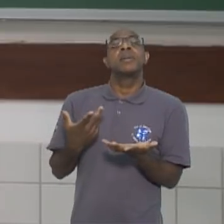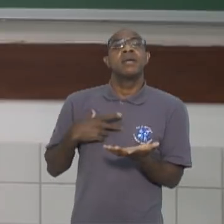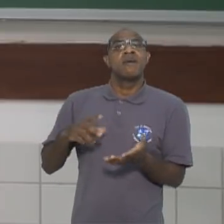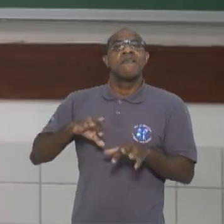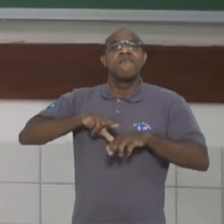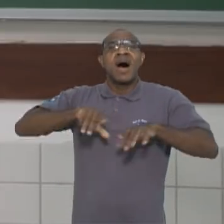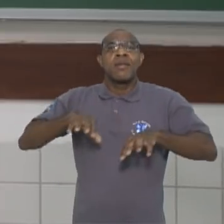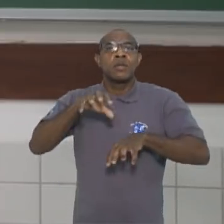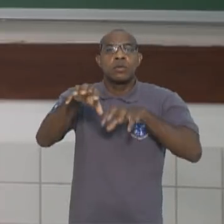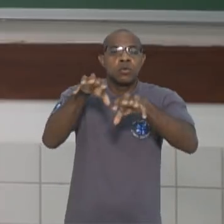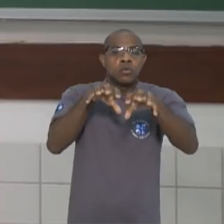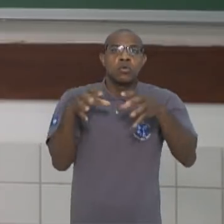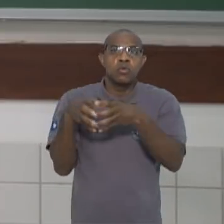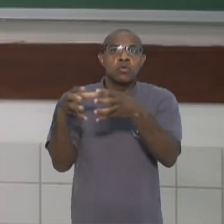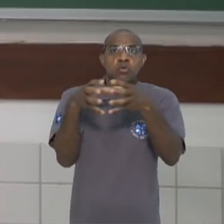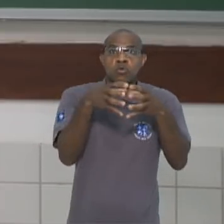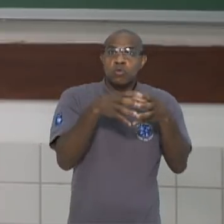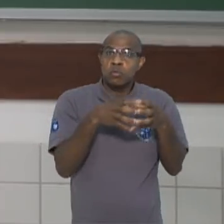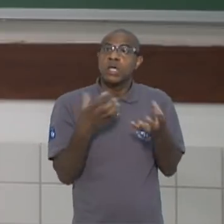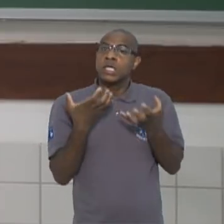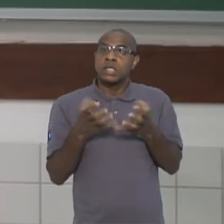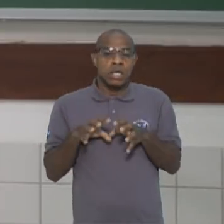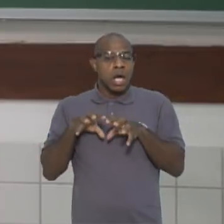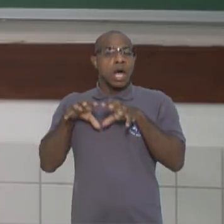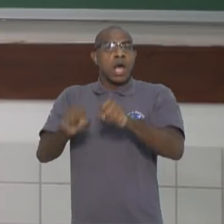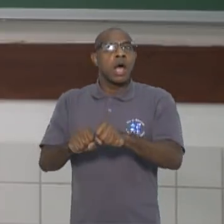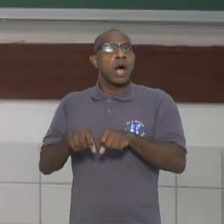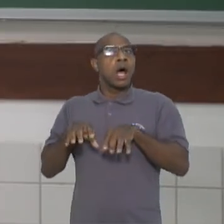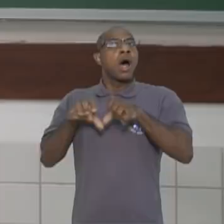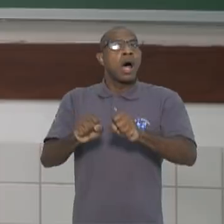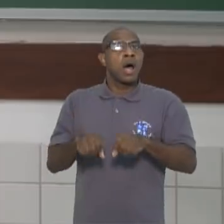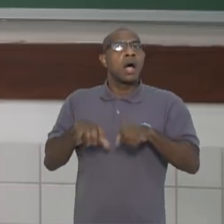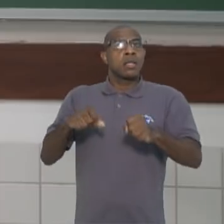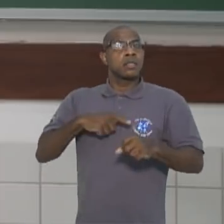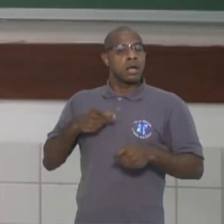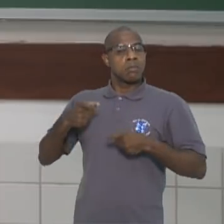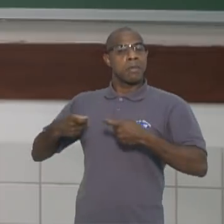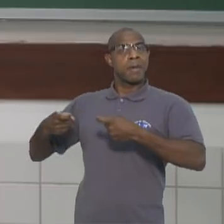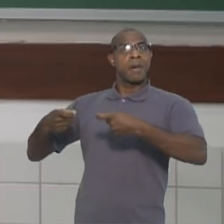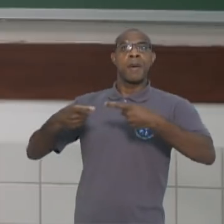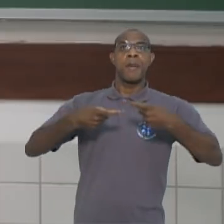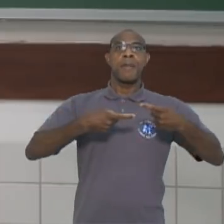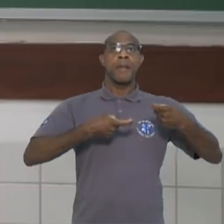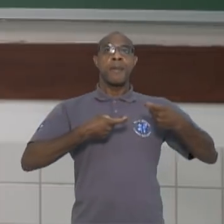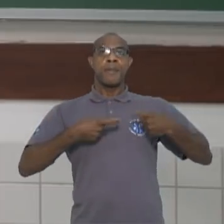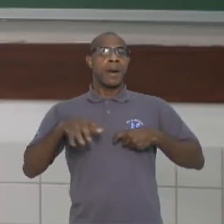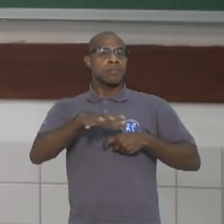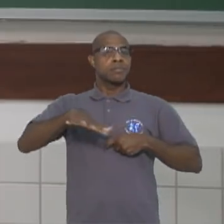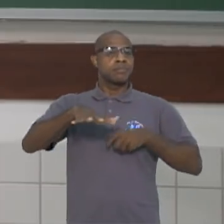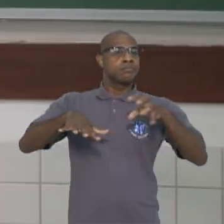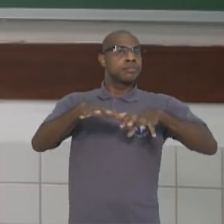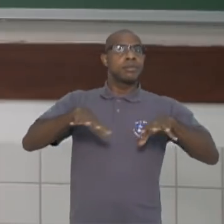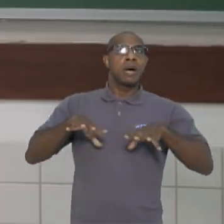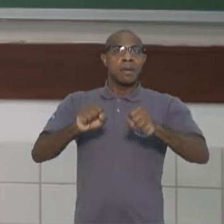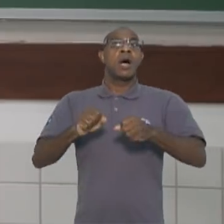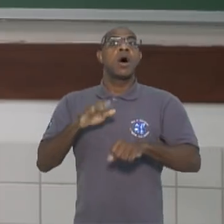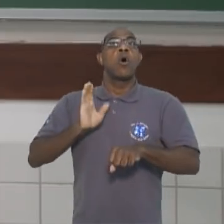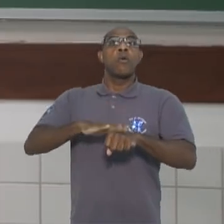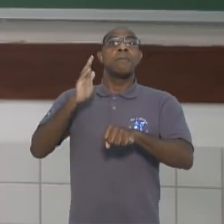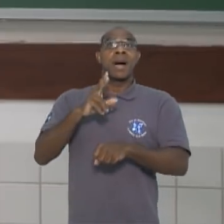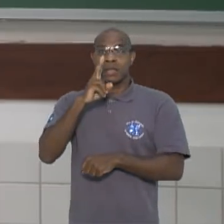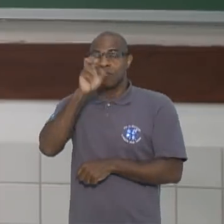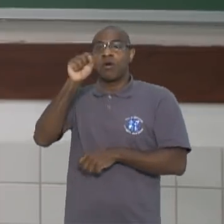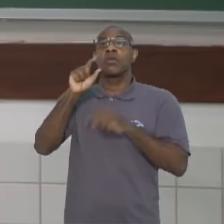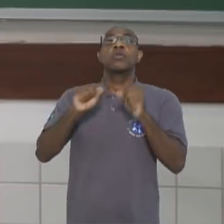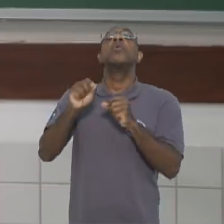grupos bárbaros queriam o mesmo território e eles disputaram esse território. E o mais forte acabou dominando o território e